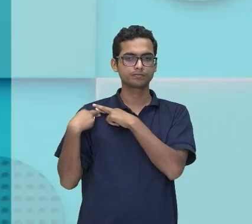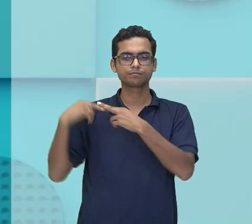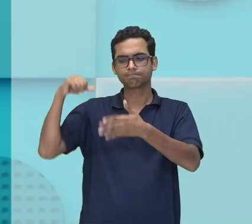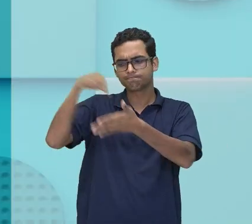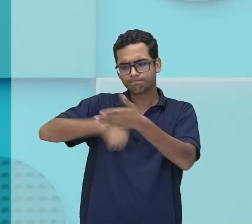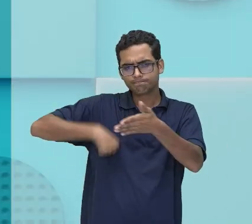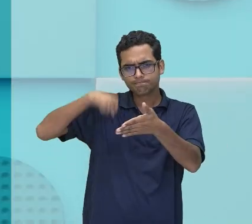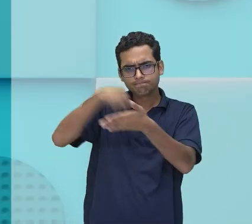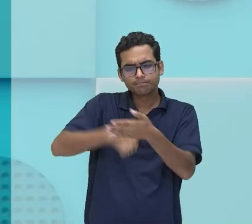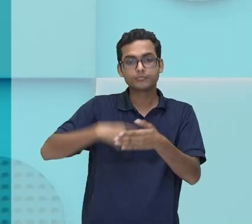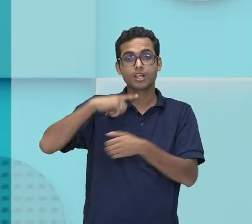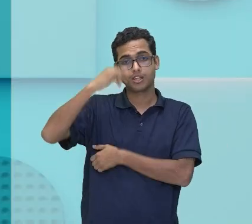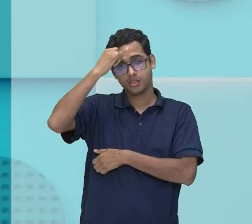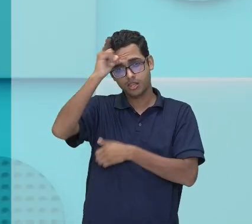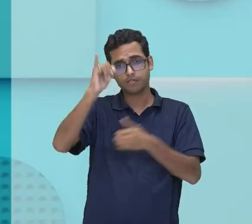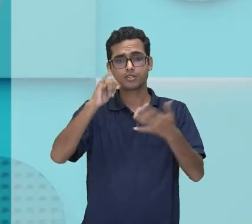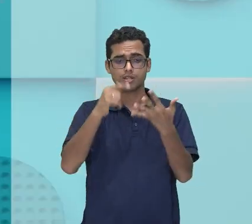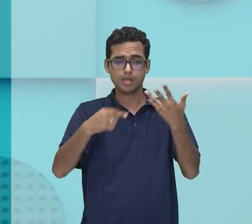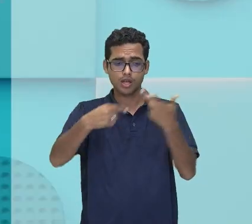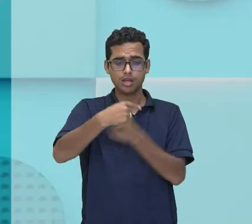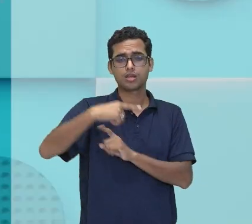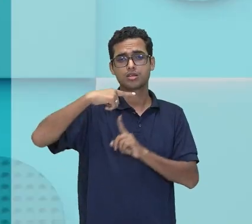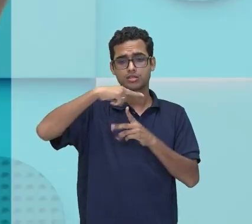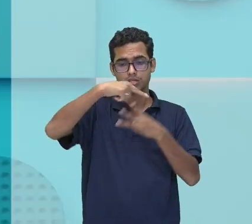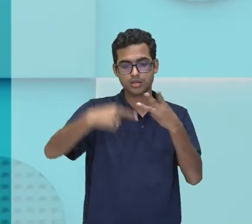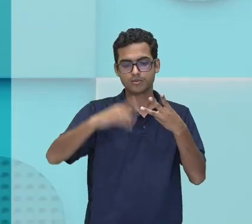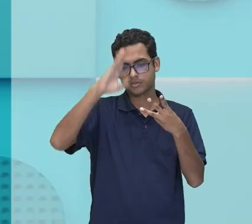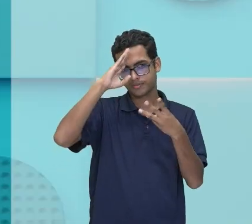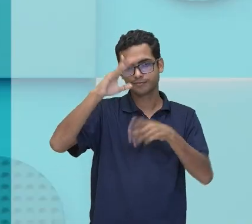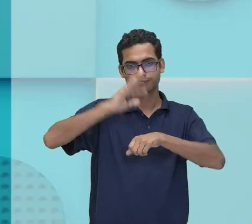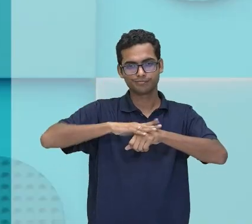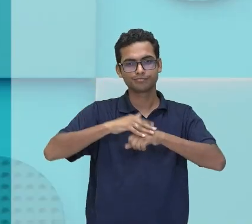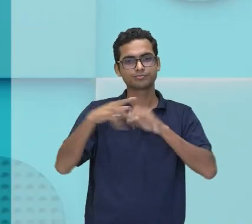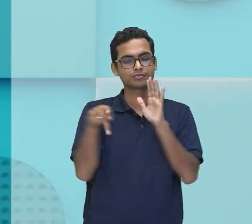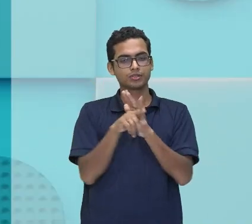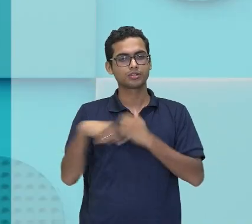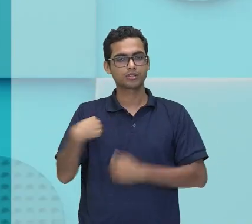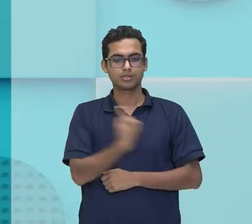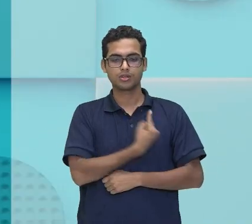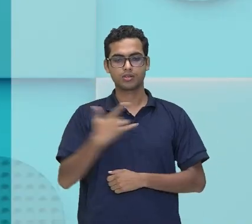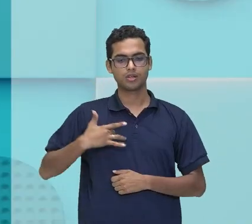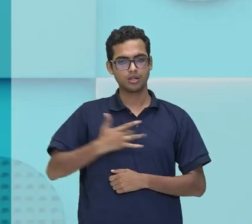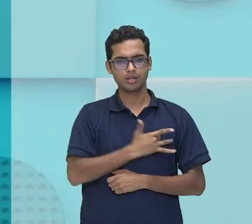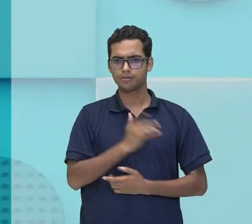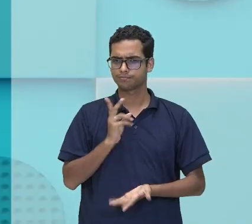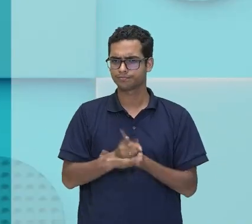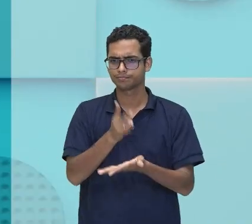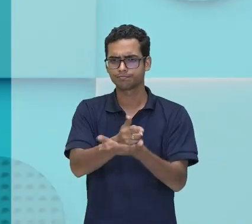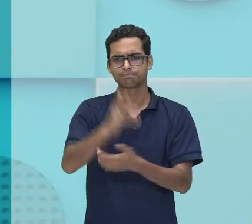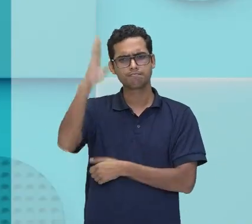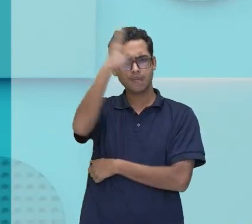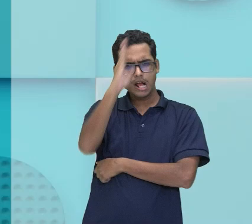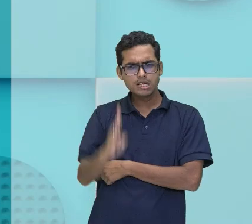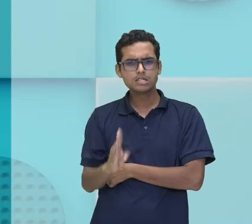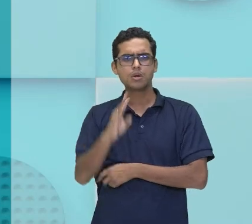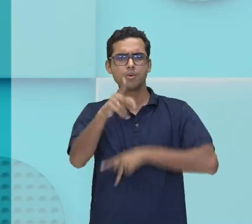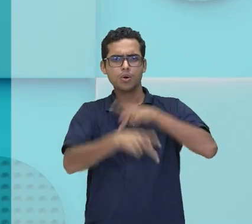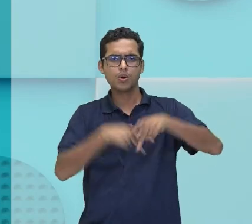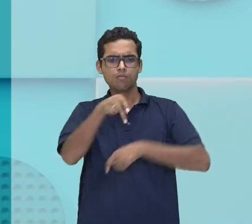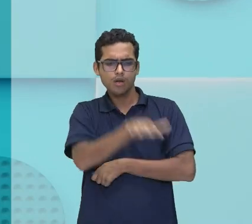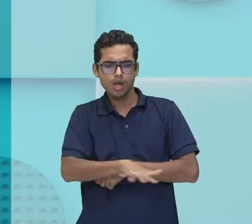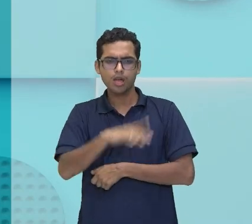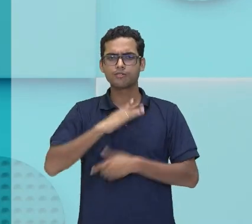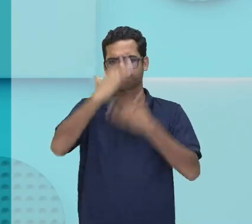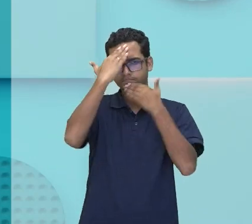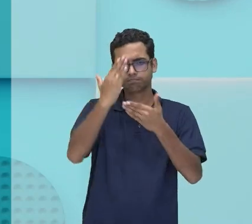quê? Saúde. E aí, a comunidade toda, o Brasil todo agradece. Certo, gente? Muito bem,